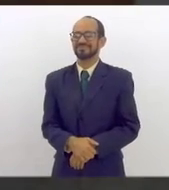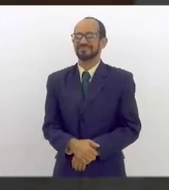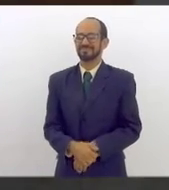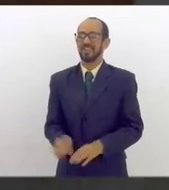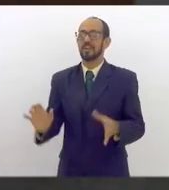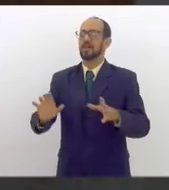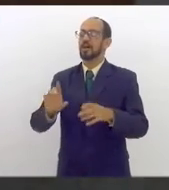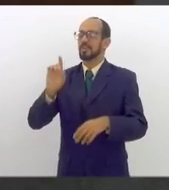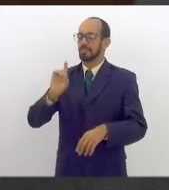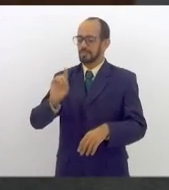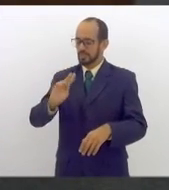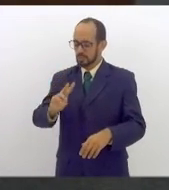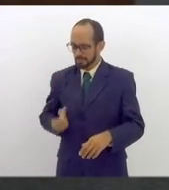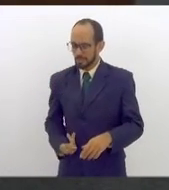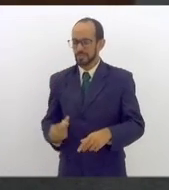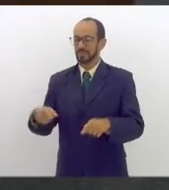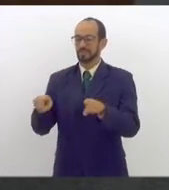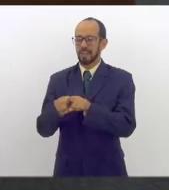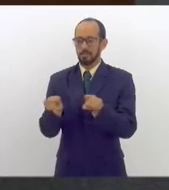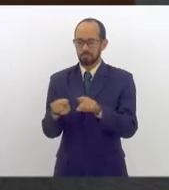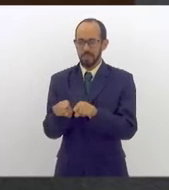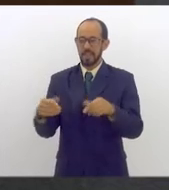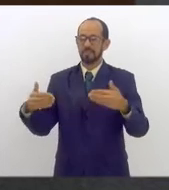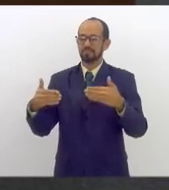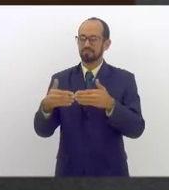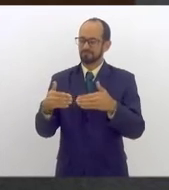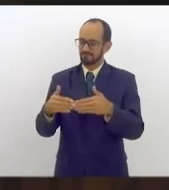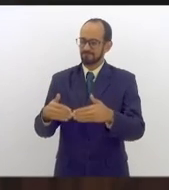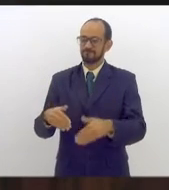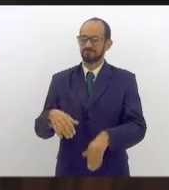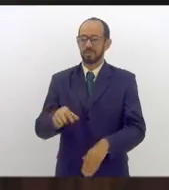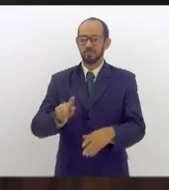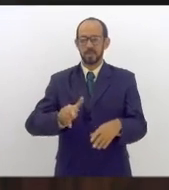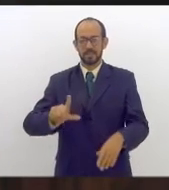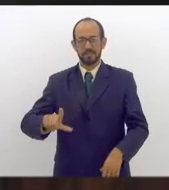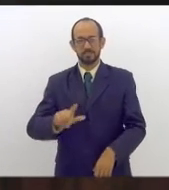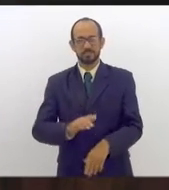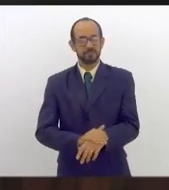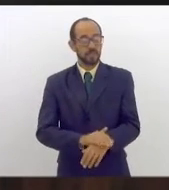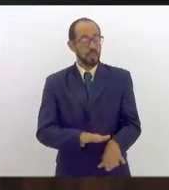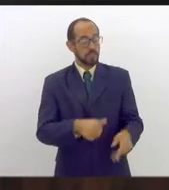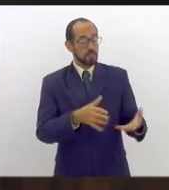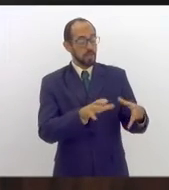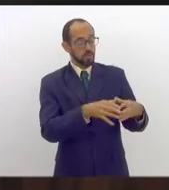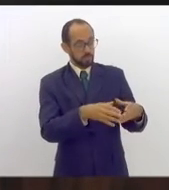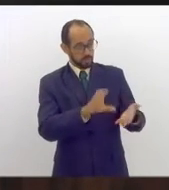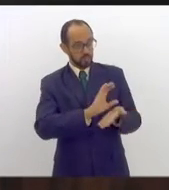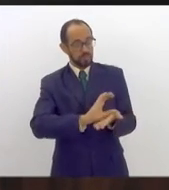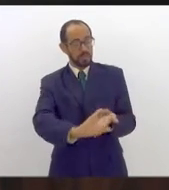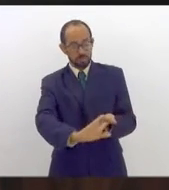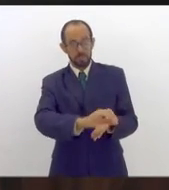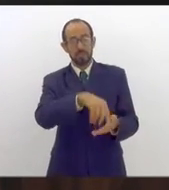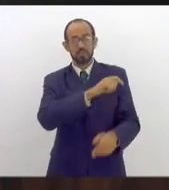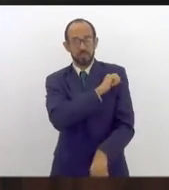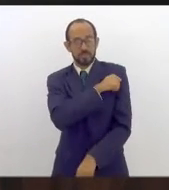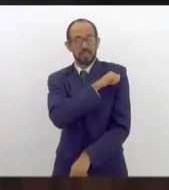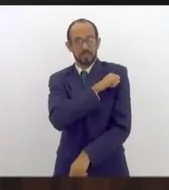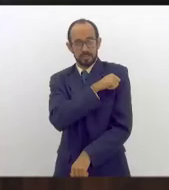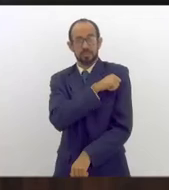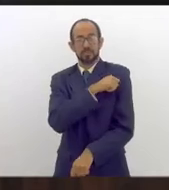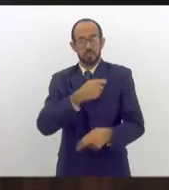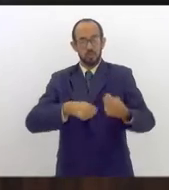Comissão de Direitos Humanos opina favoravelmente ao projeto. Obrigado. Pela Comissão de Orçamento, Fiscalização Financeira e